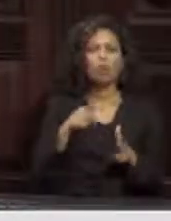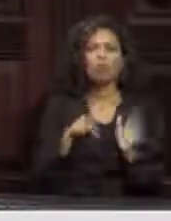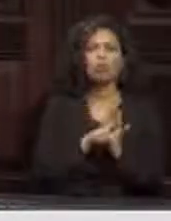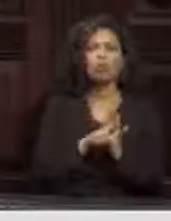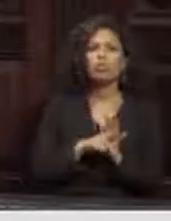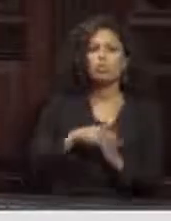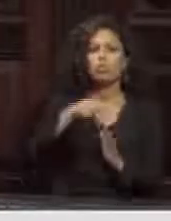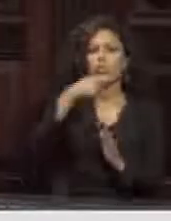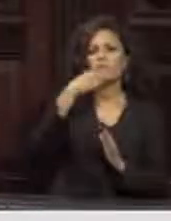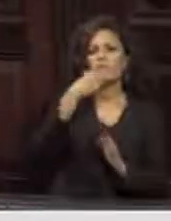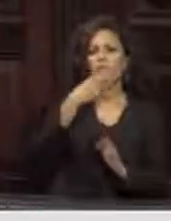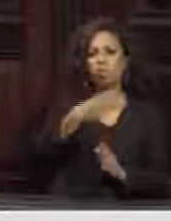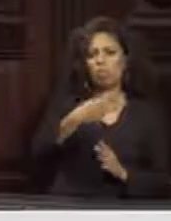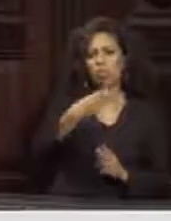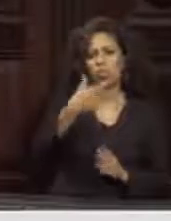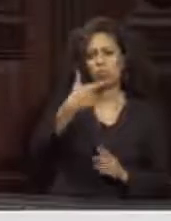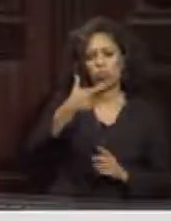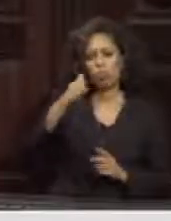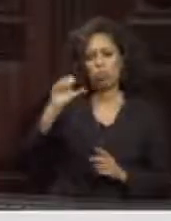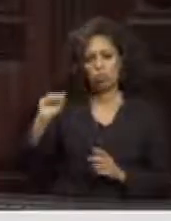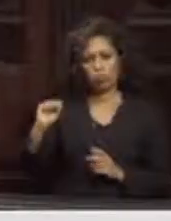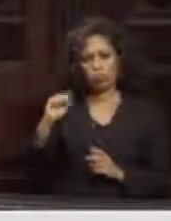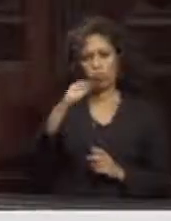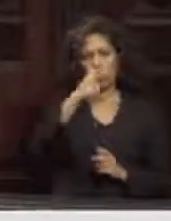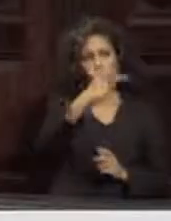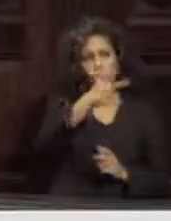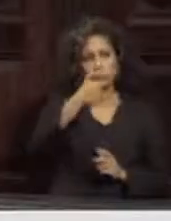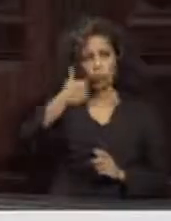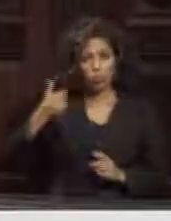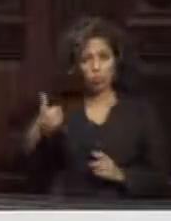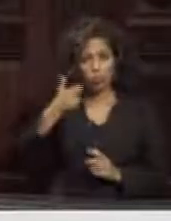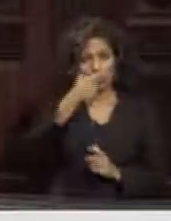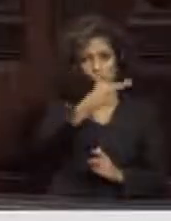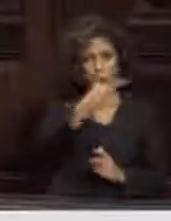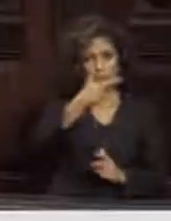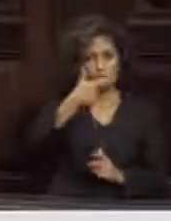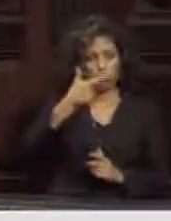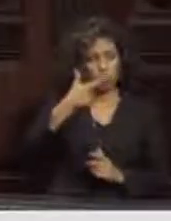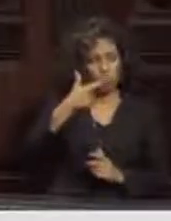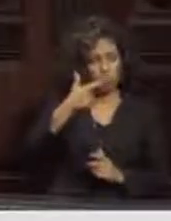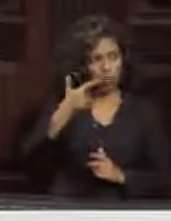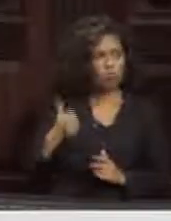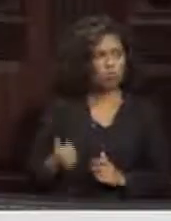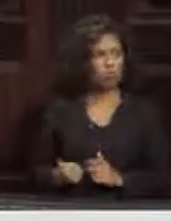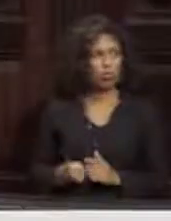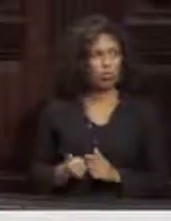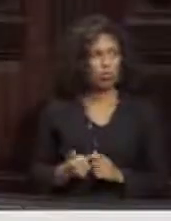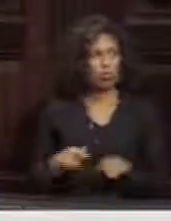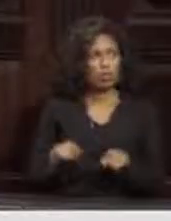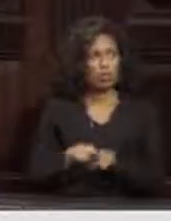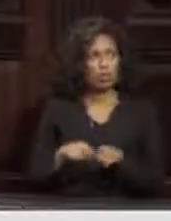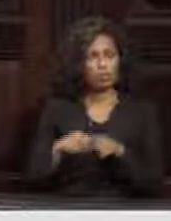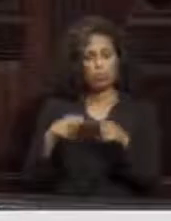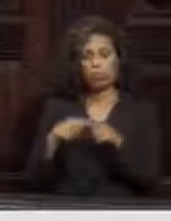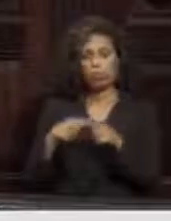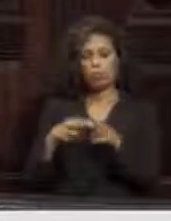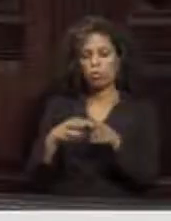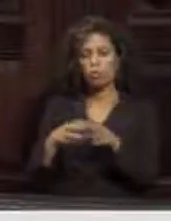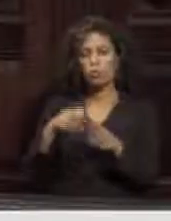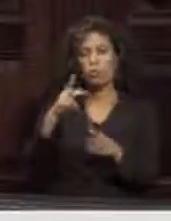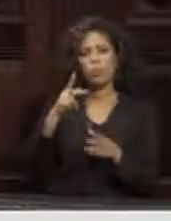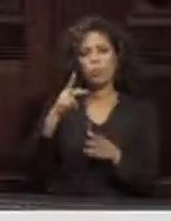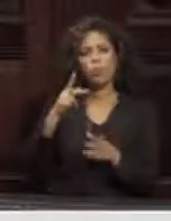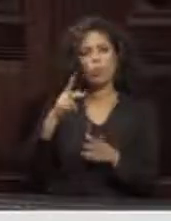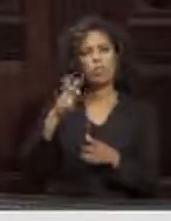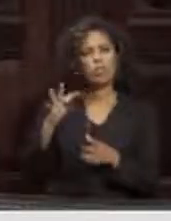3870, 71 e 72, me alerta aqui a assessoria da bancada do Partido dos Trabalhadores uma coisa